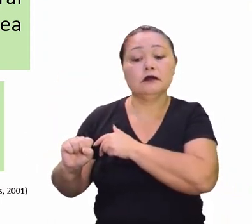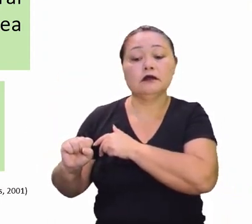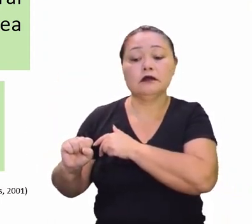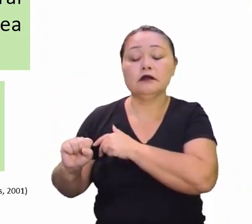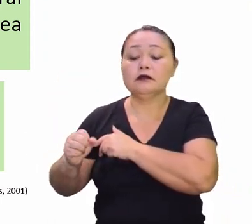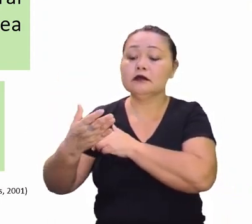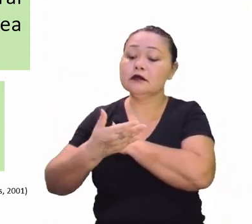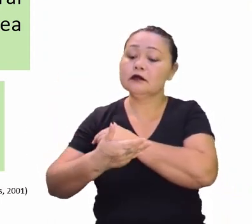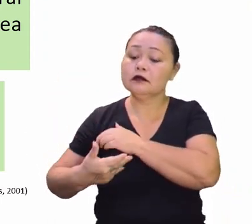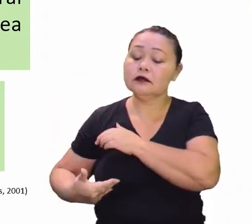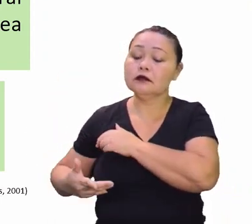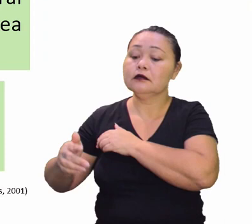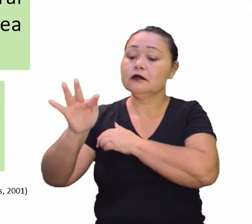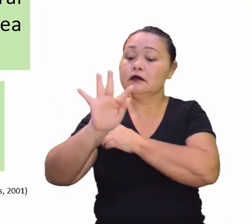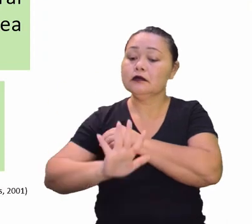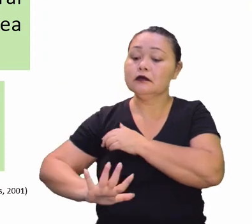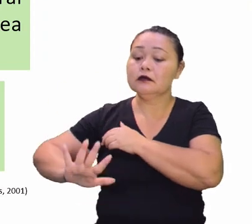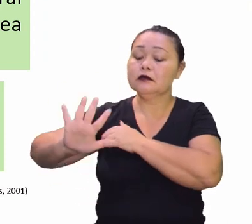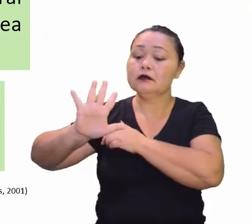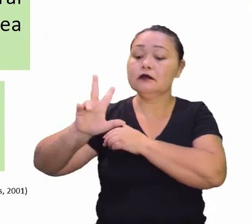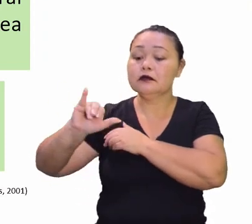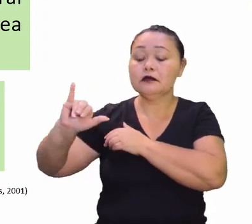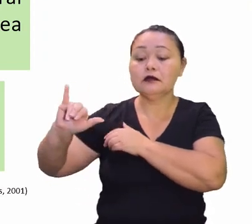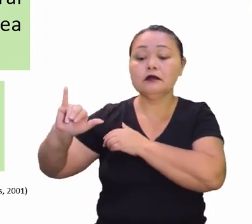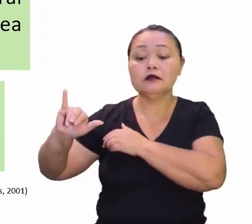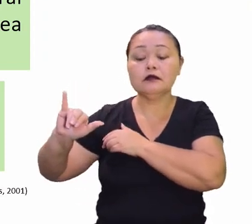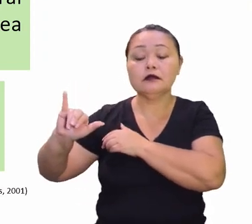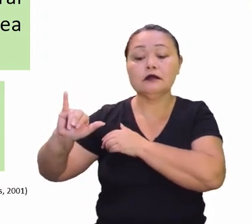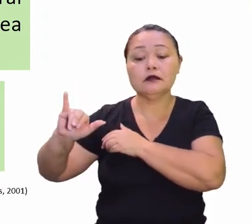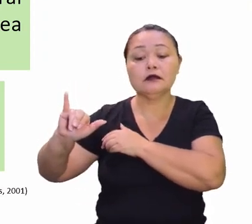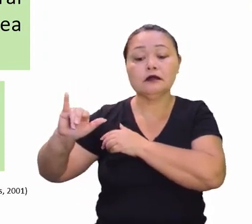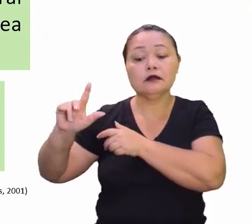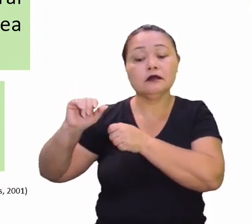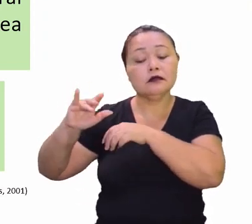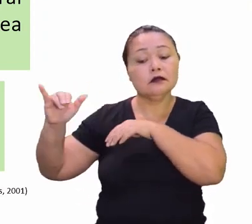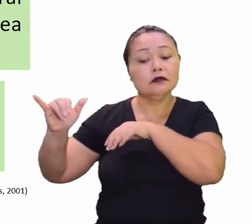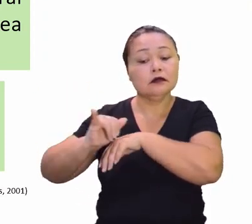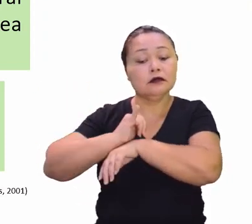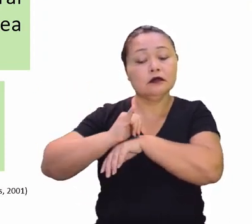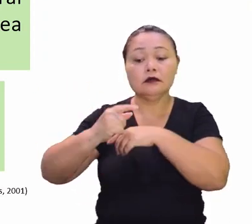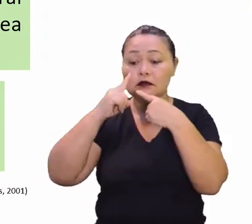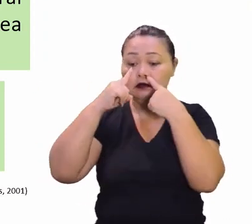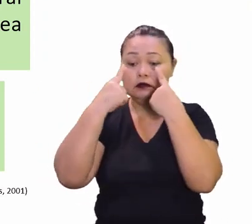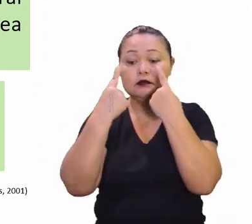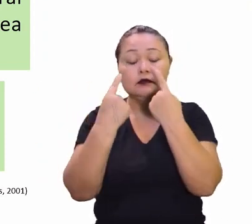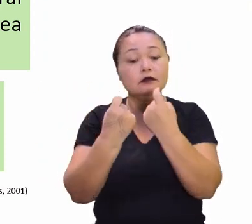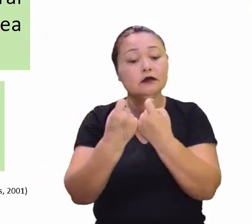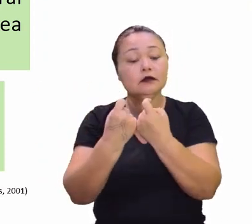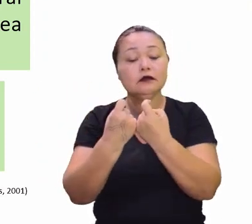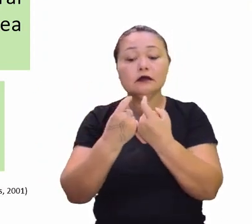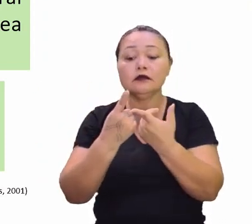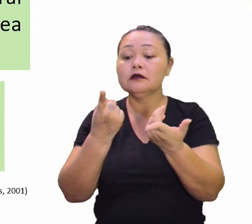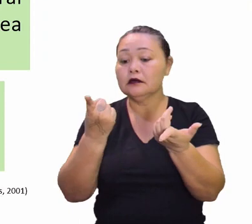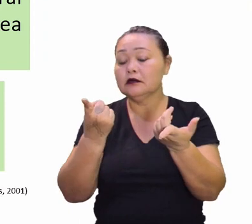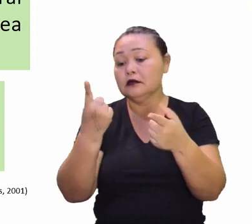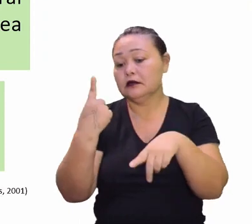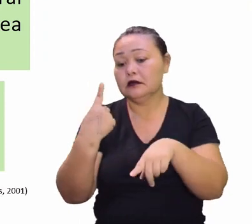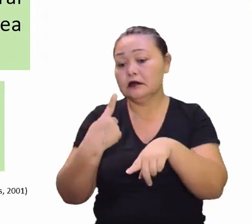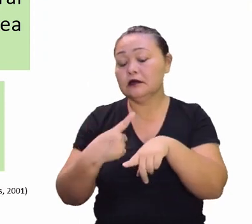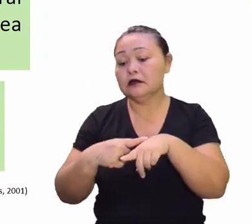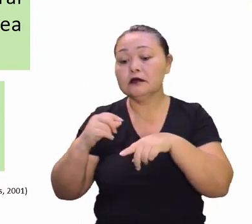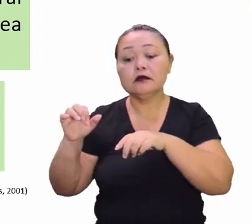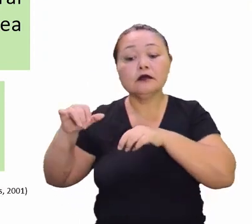o governo federal faz uma tomada de decisão estratégica interessante, ao mesmo tempo